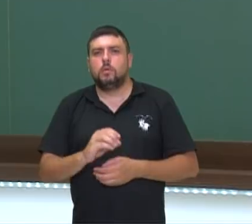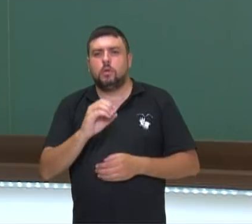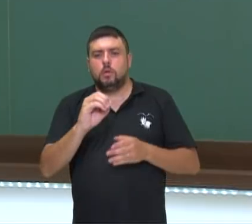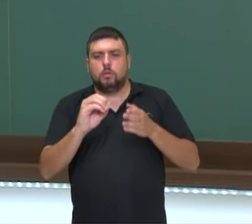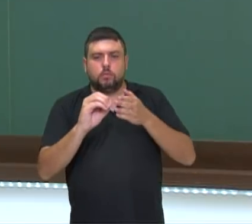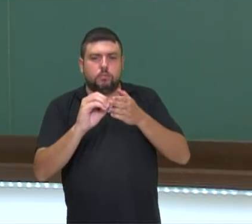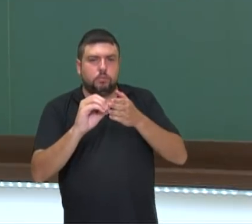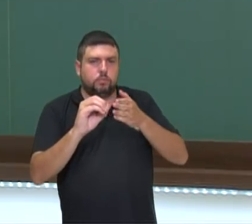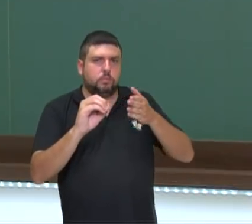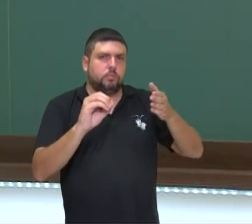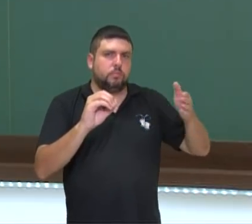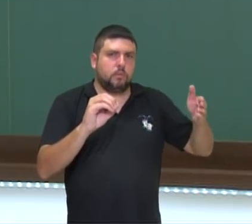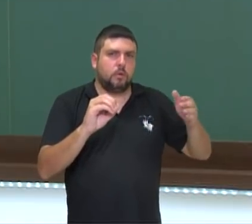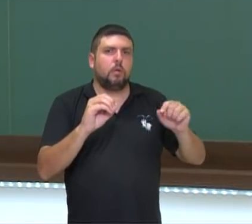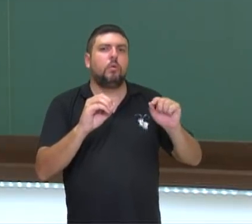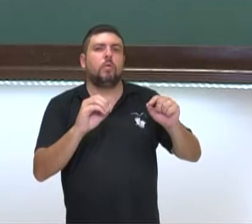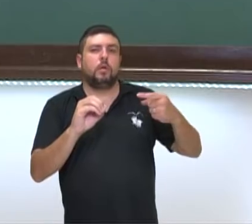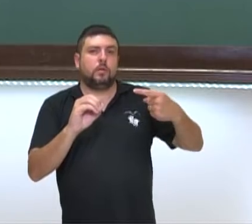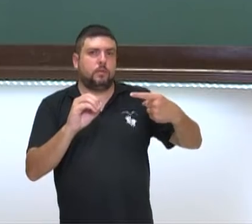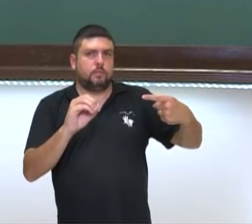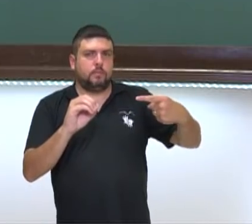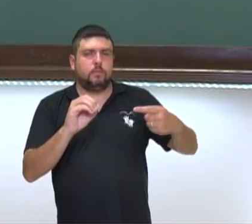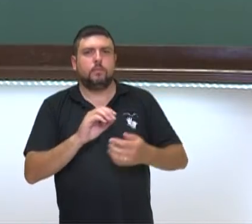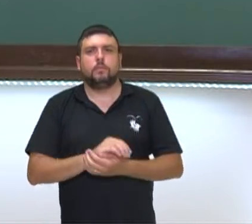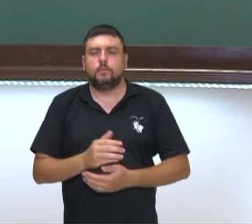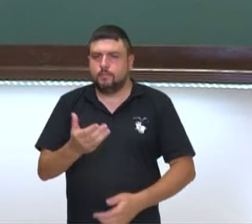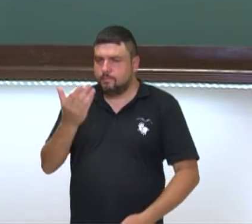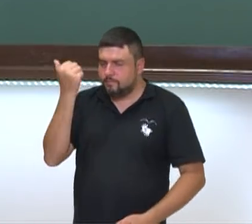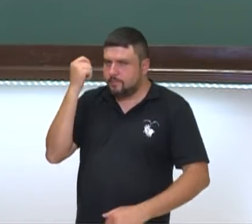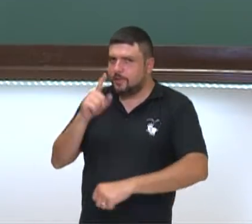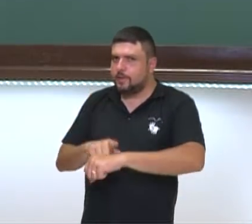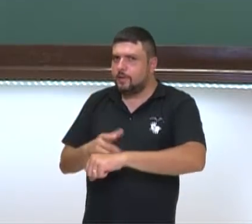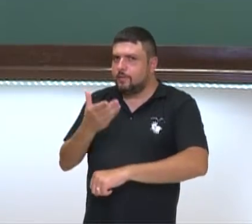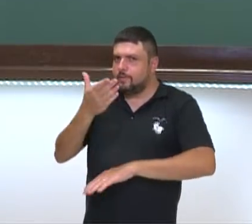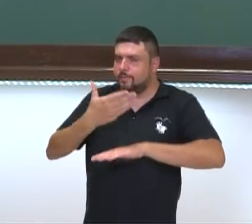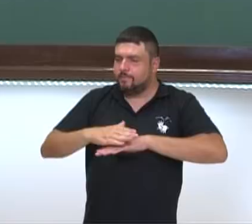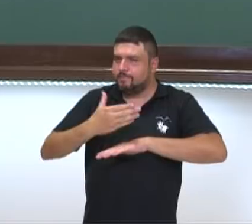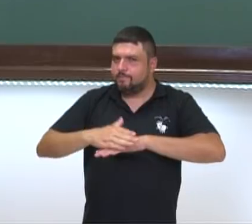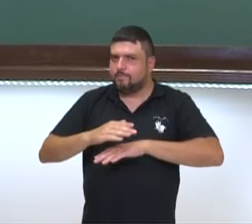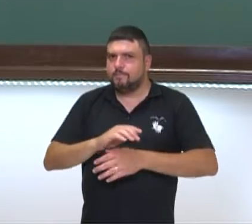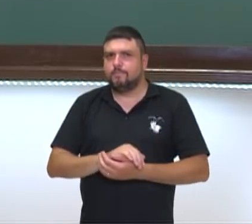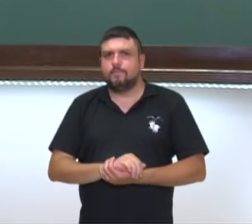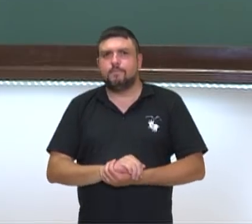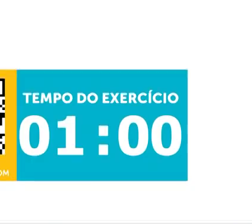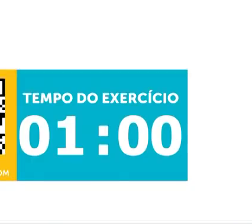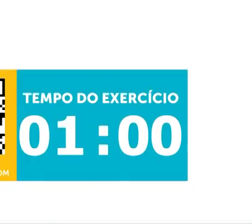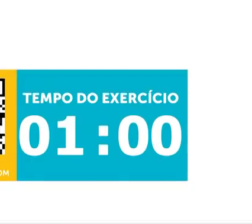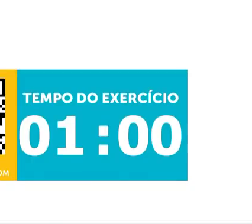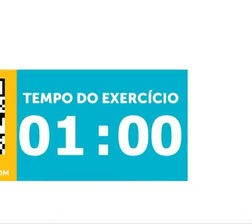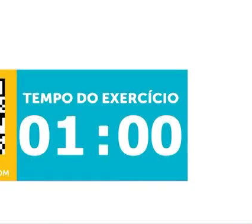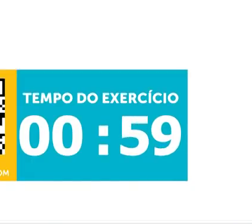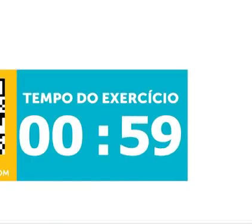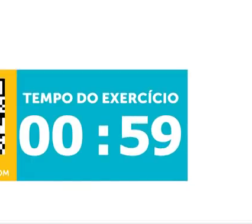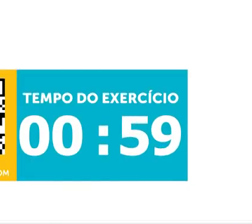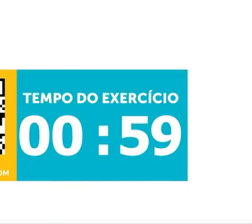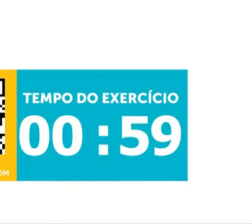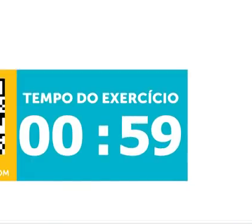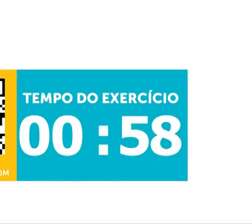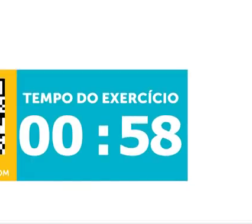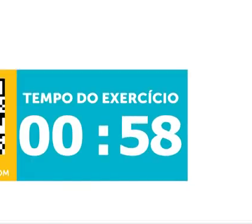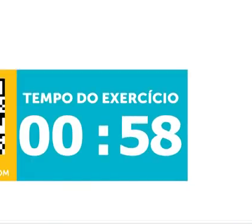do zero são os valores negativos. Vamos lá? Tempo para vocês construírem essa reta.